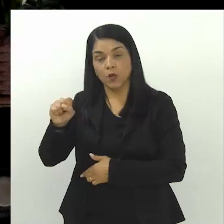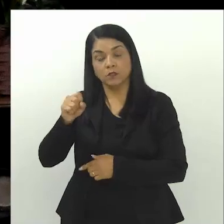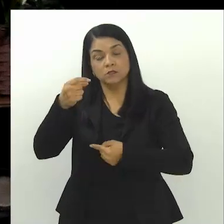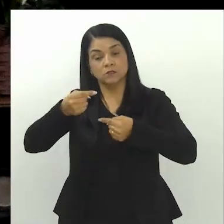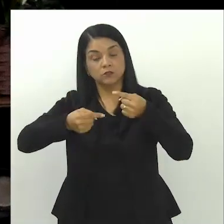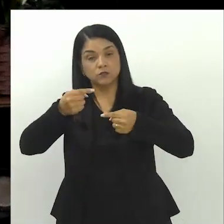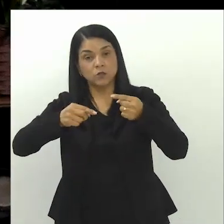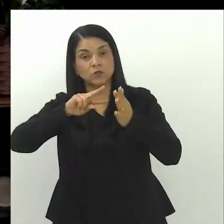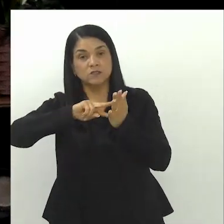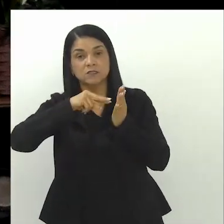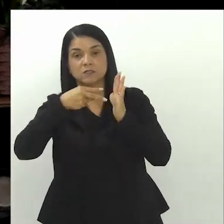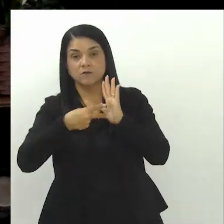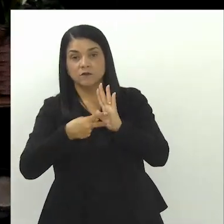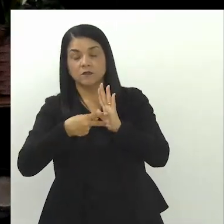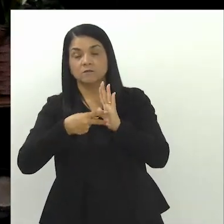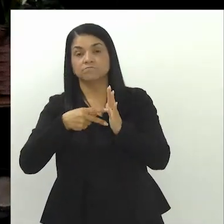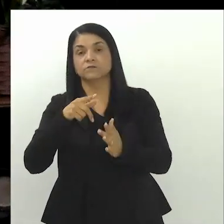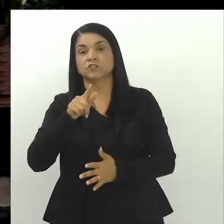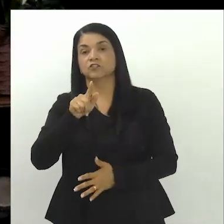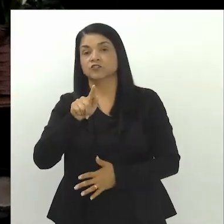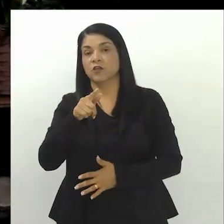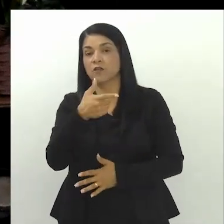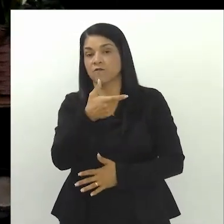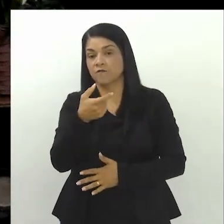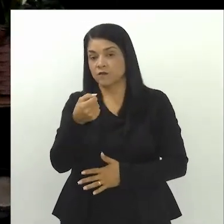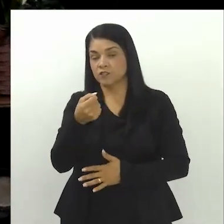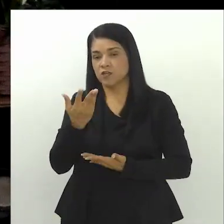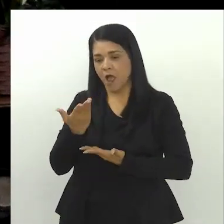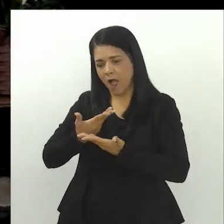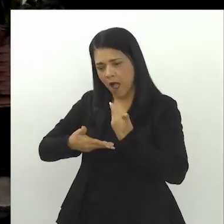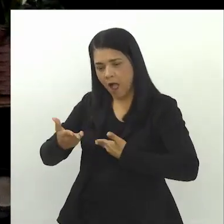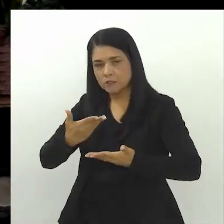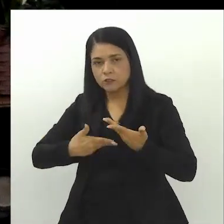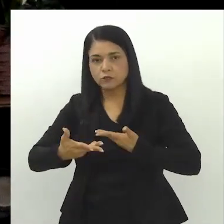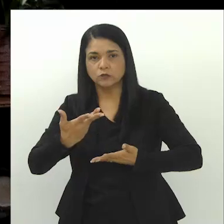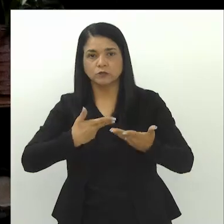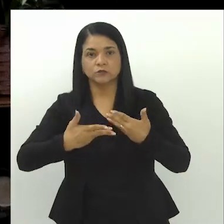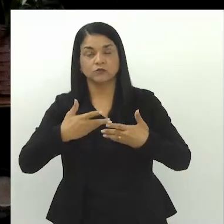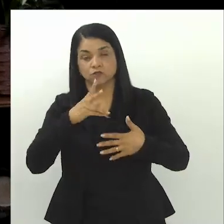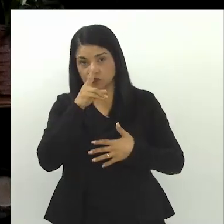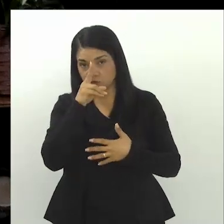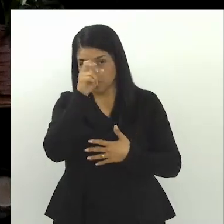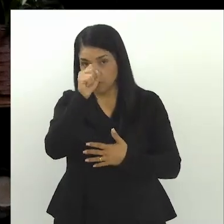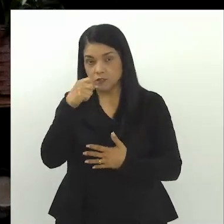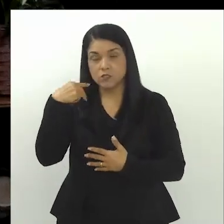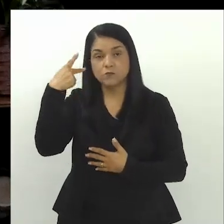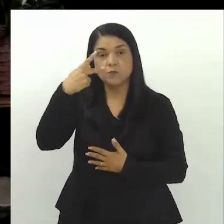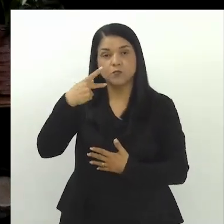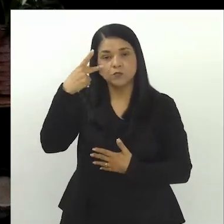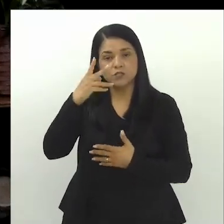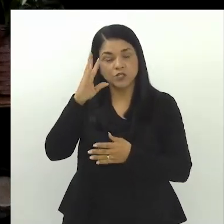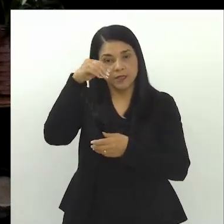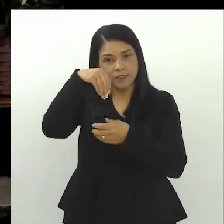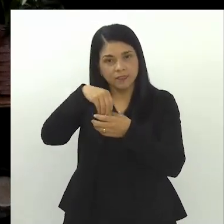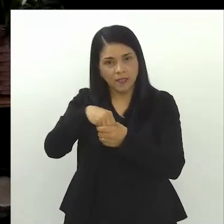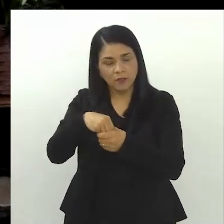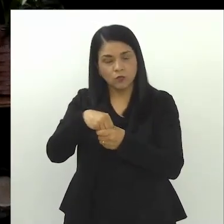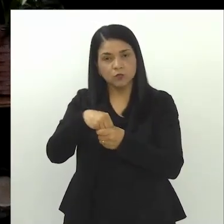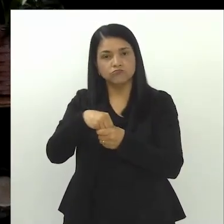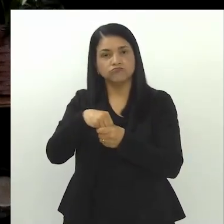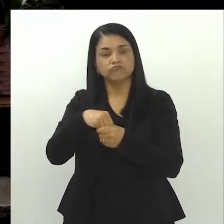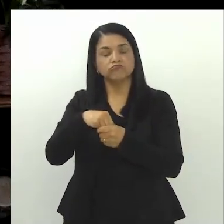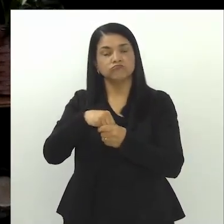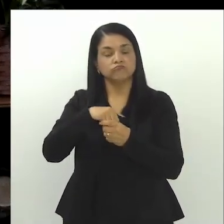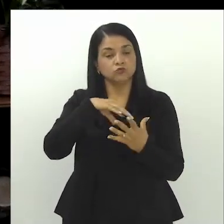Lucas, uma discussão a respeito do que significa o G20 enquanto uma articulação, uma combinação de forças políticas dentro de